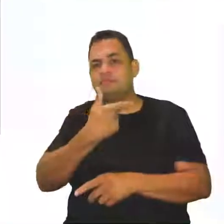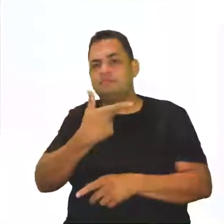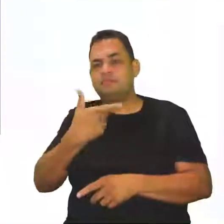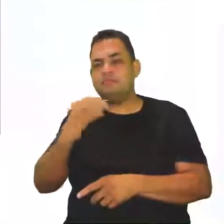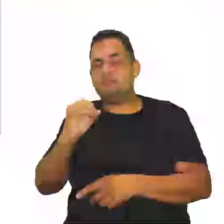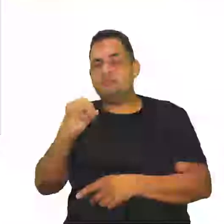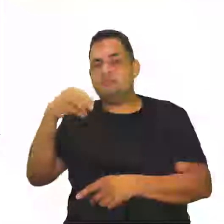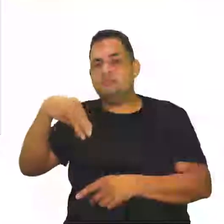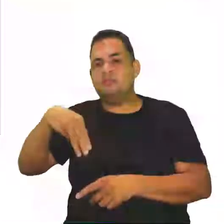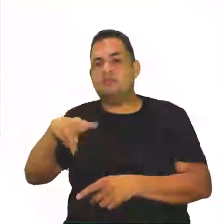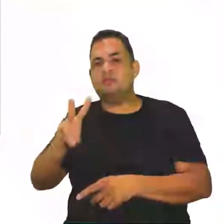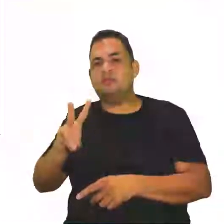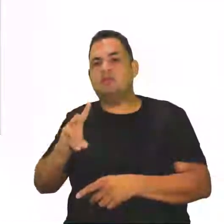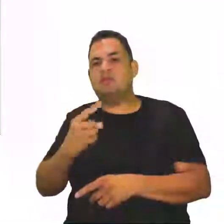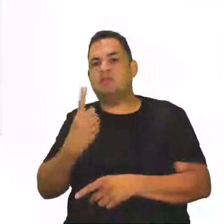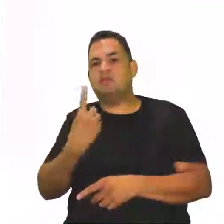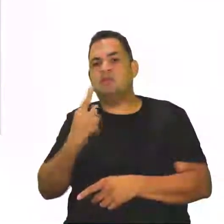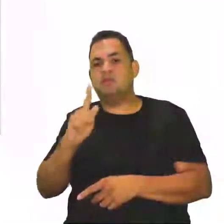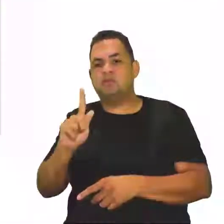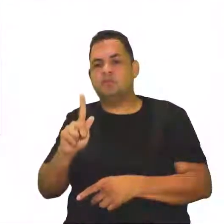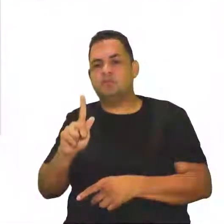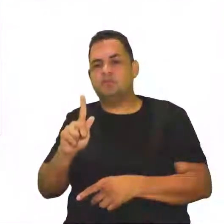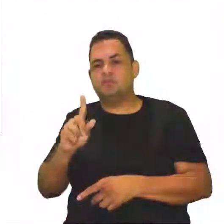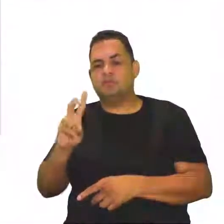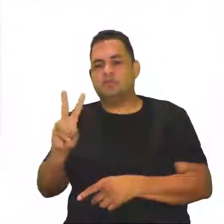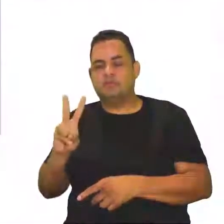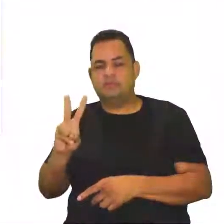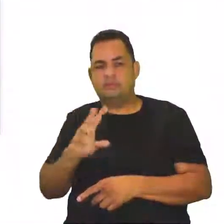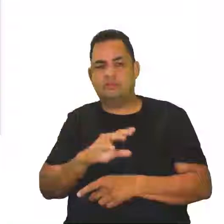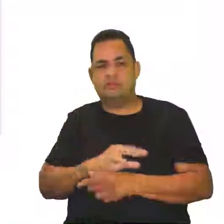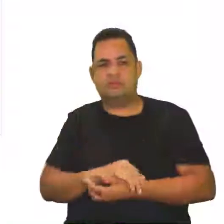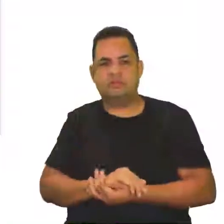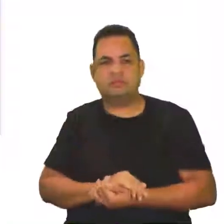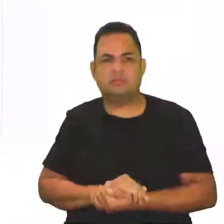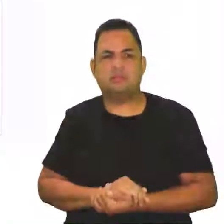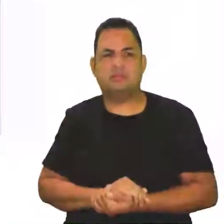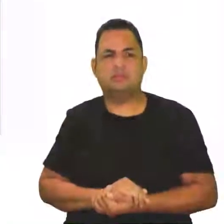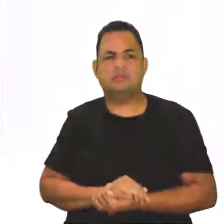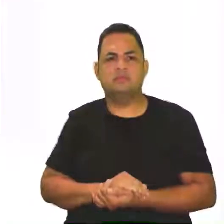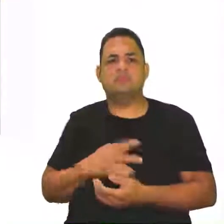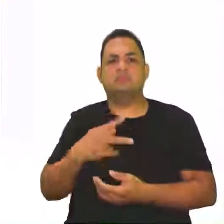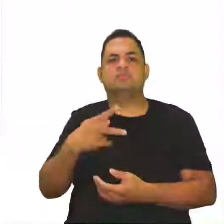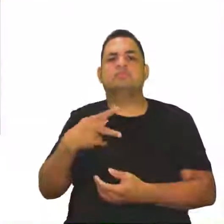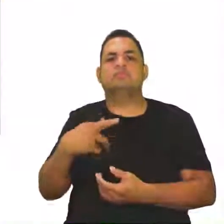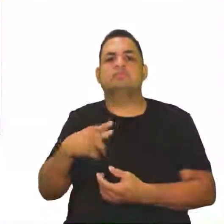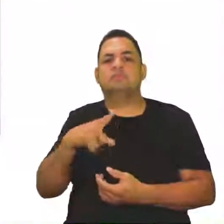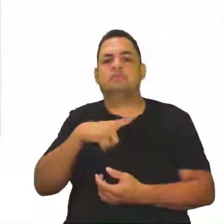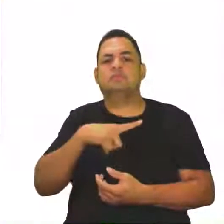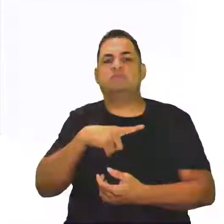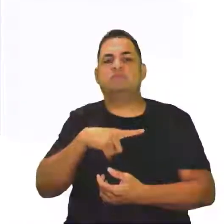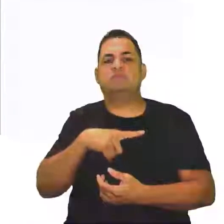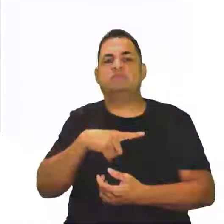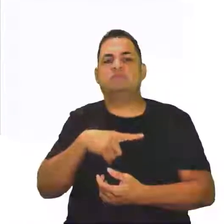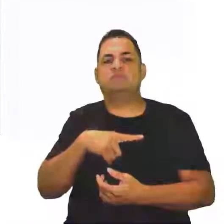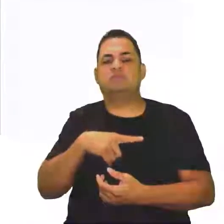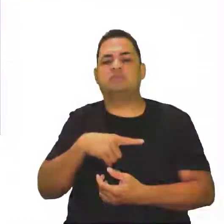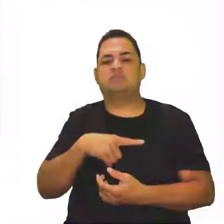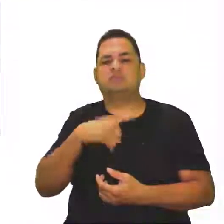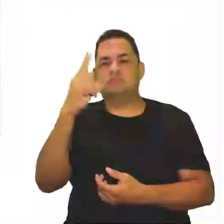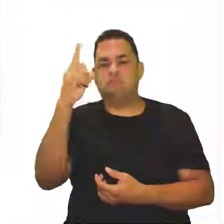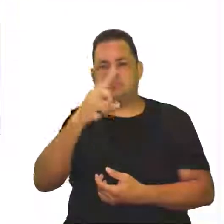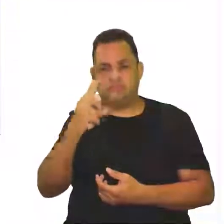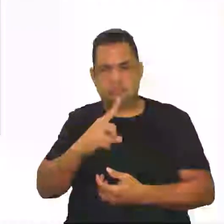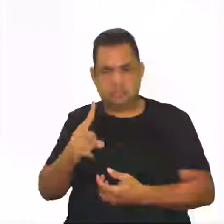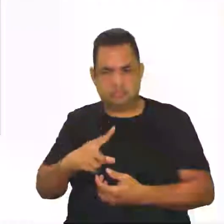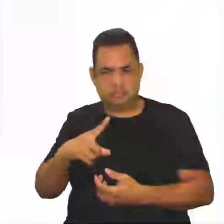megavolts e 1 gigavolts. Para que uma descarga elétrica raio